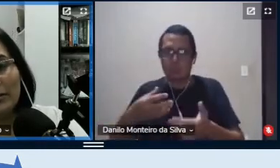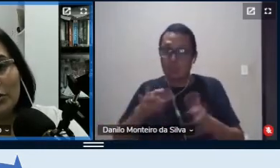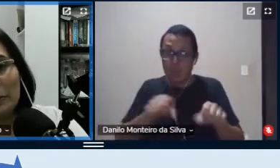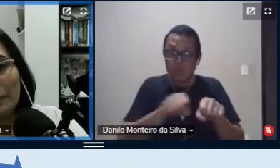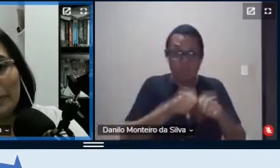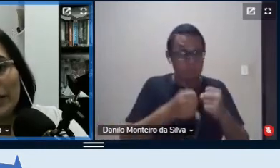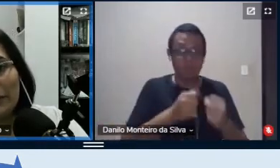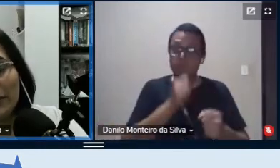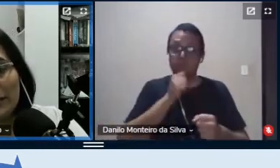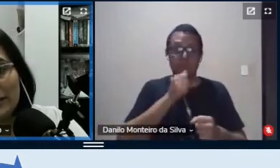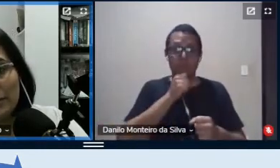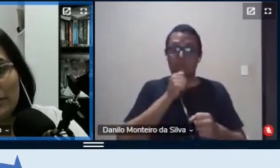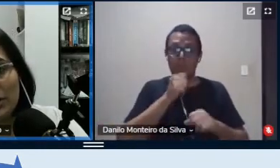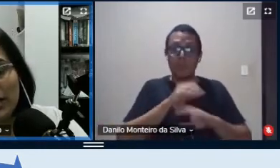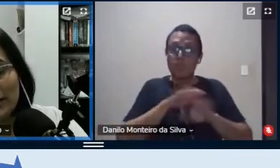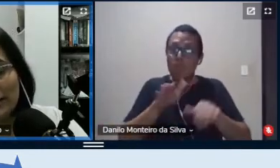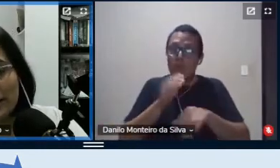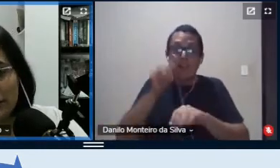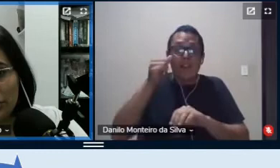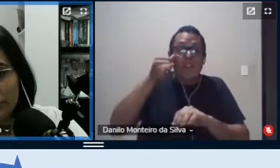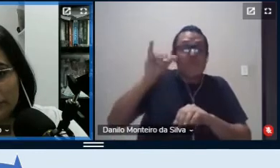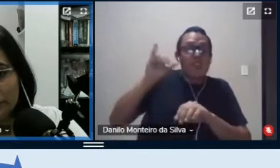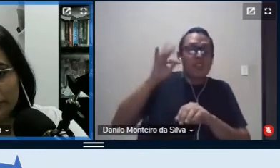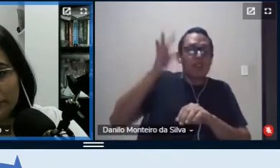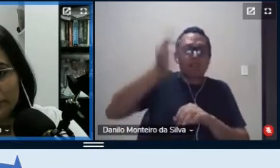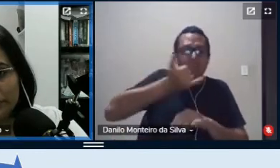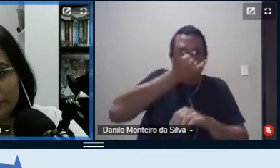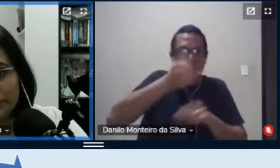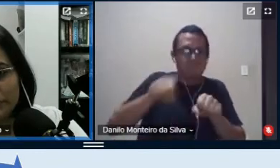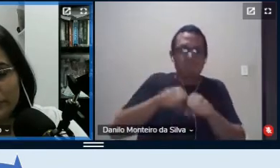uma manutenção de prevenção de acidente.